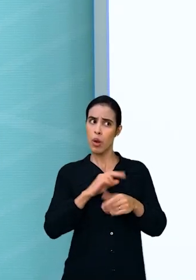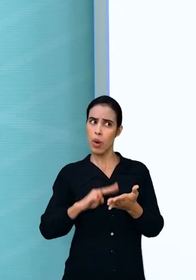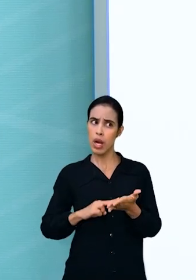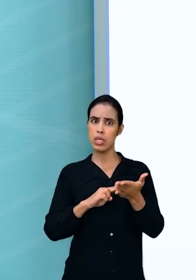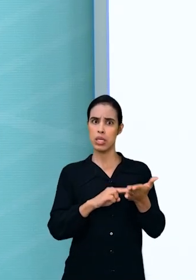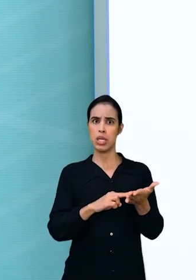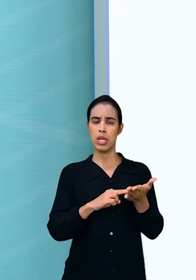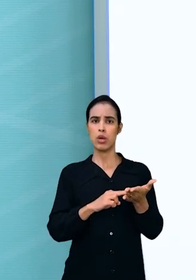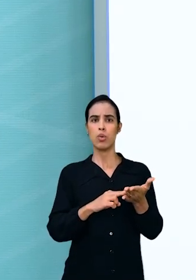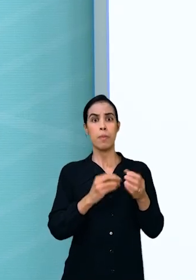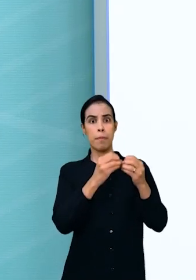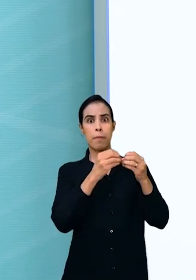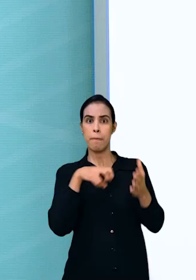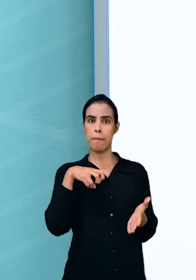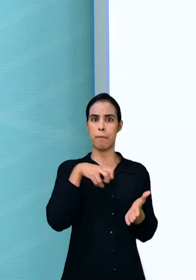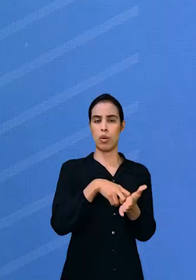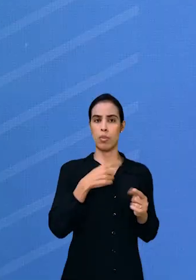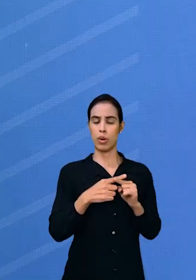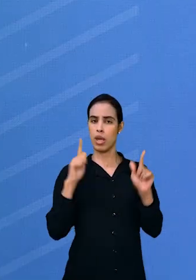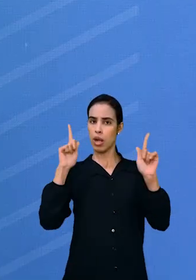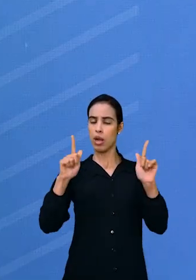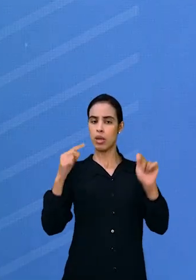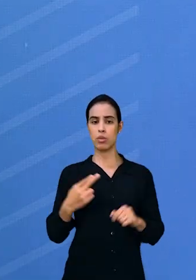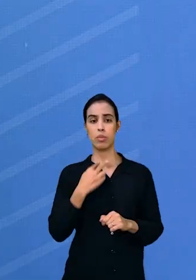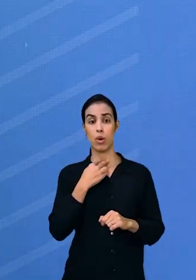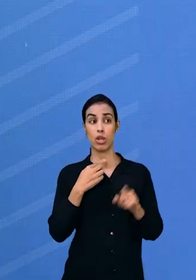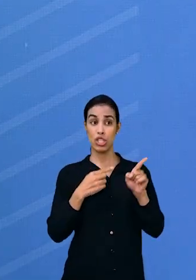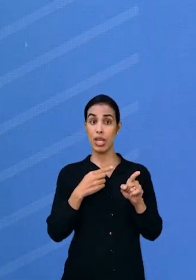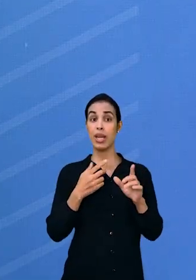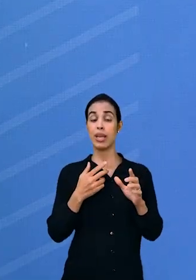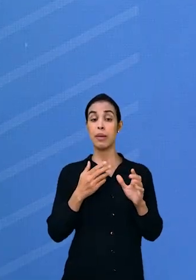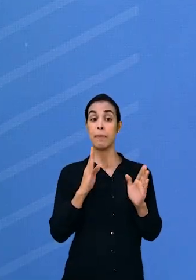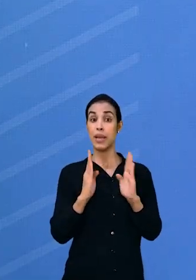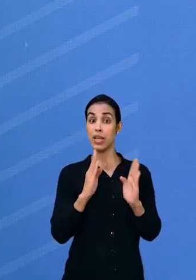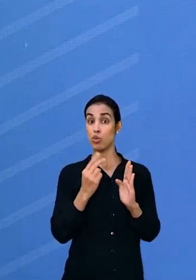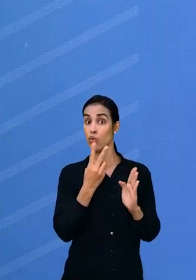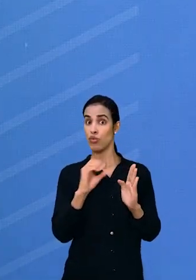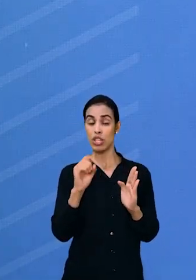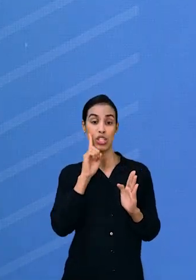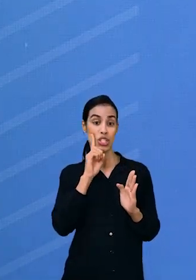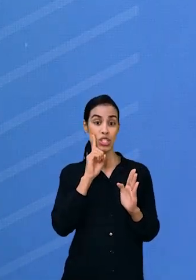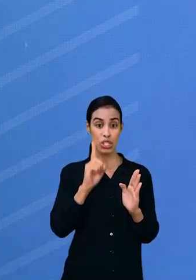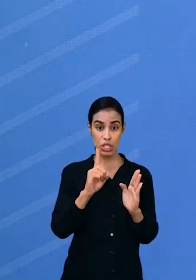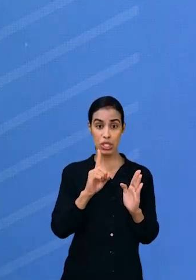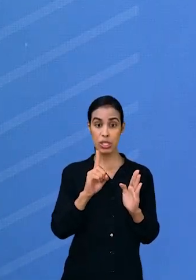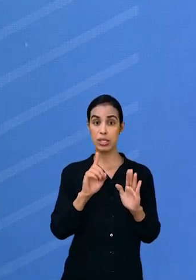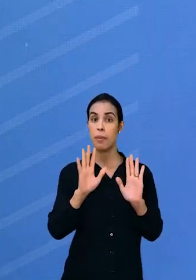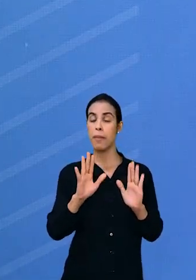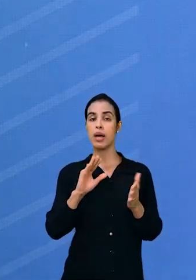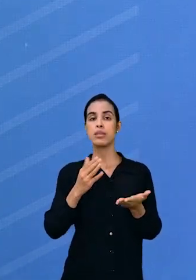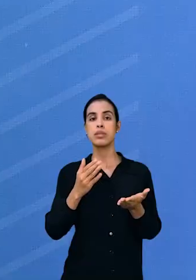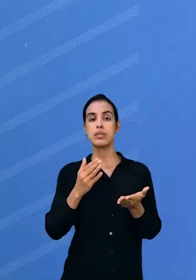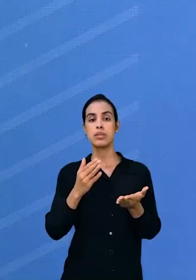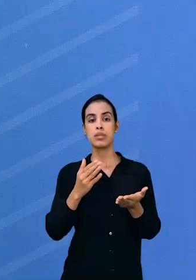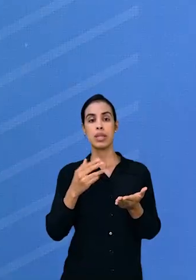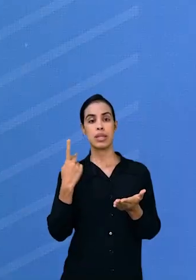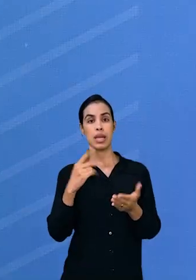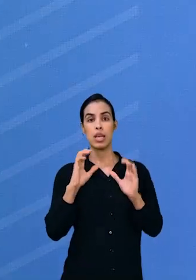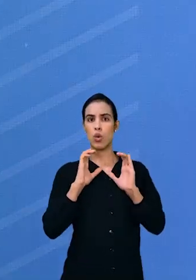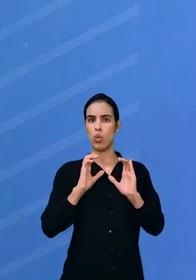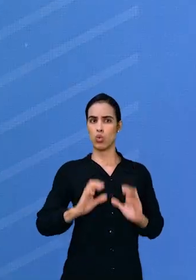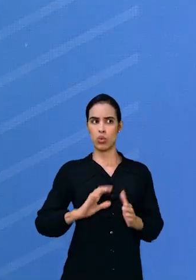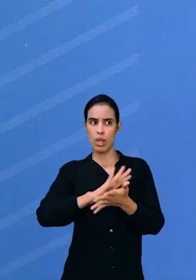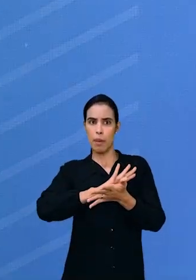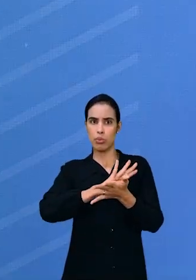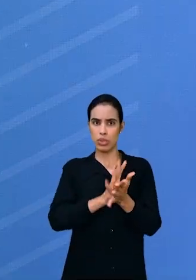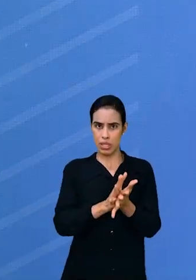um carteiro que aderiu a uma paralisação. O profissional havia sido suspenso por 20 dias, mas a penalidade foi anulada por falta de